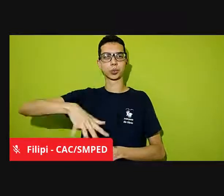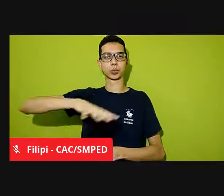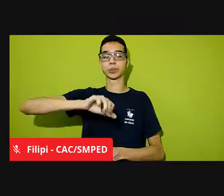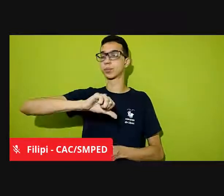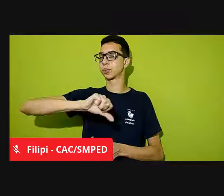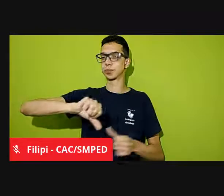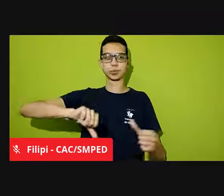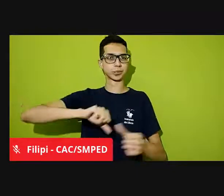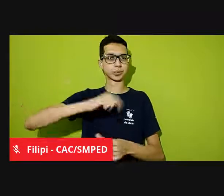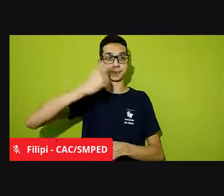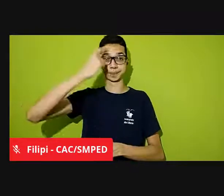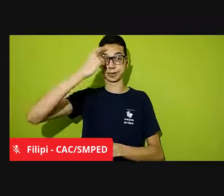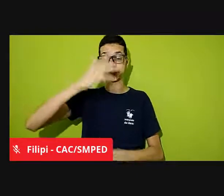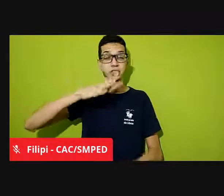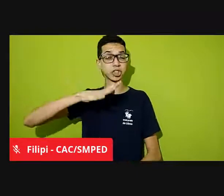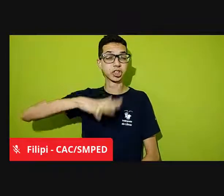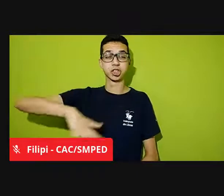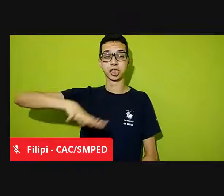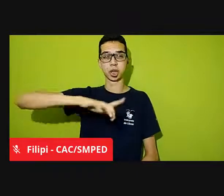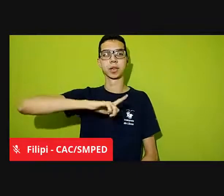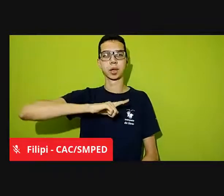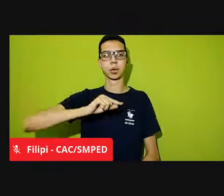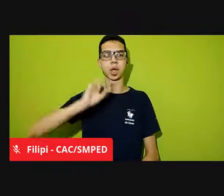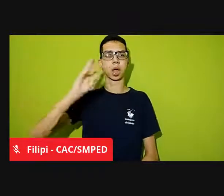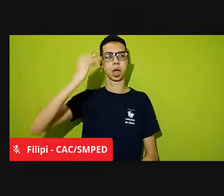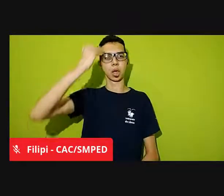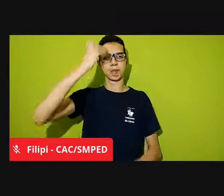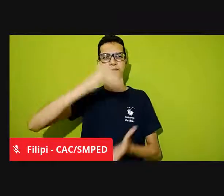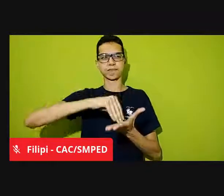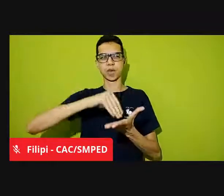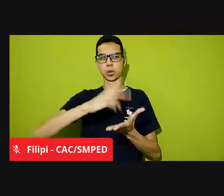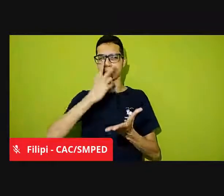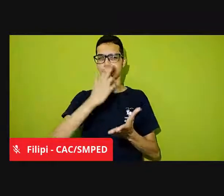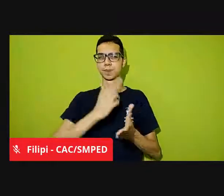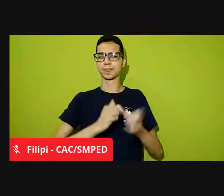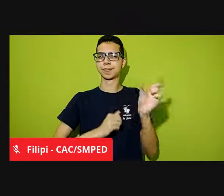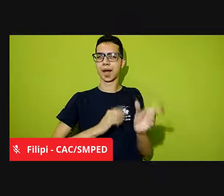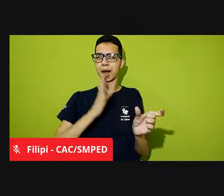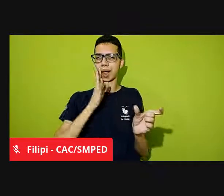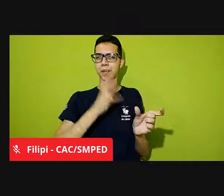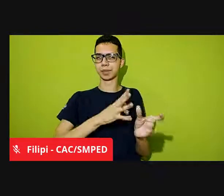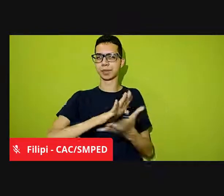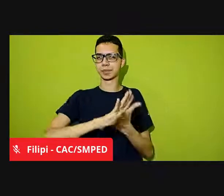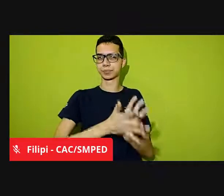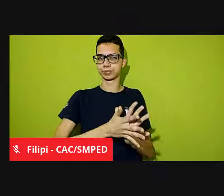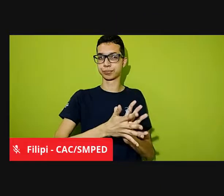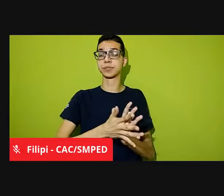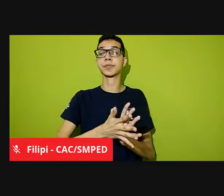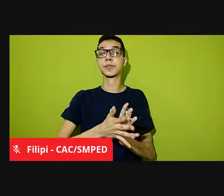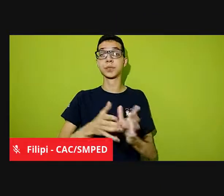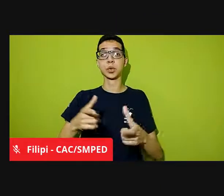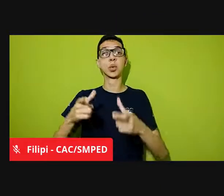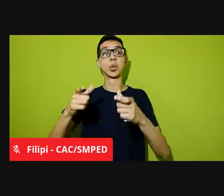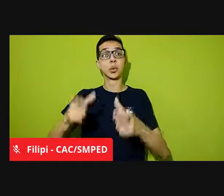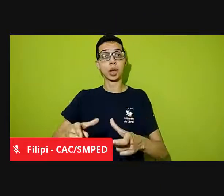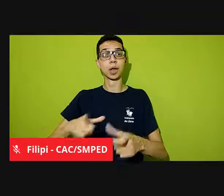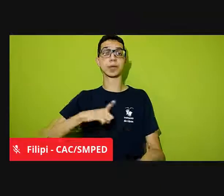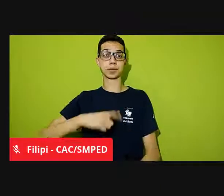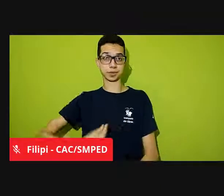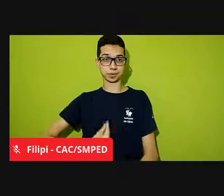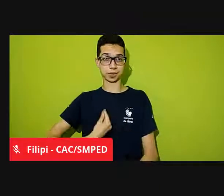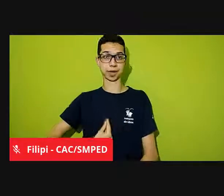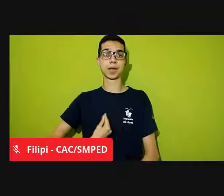geral, né? Assim, o capacitismo, ele está presente aí dentro desses espaços, do que as pessoas,